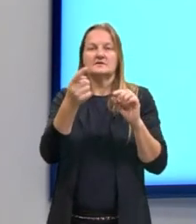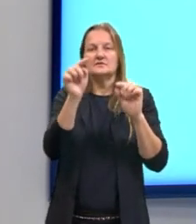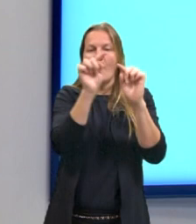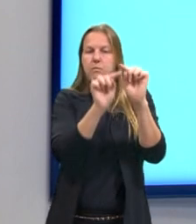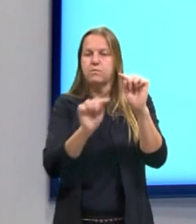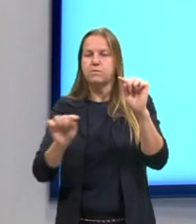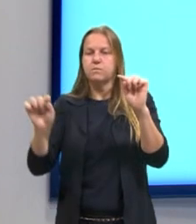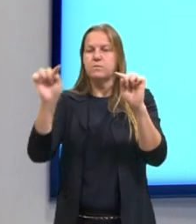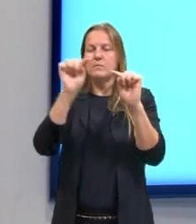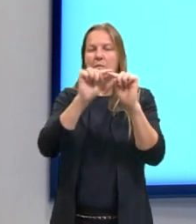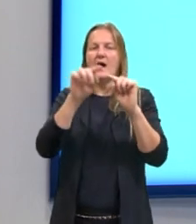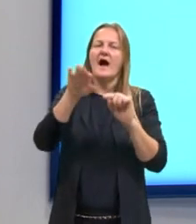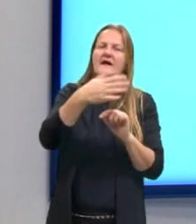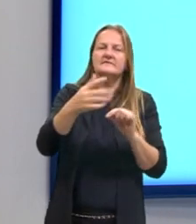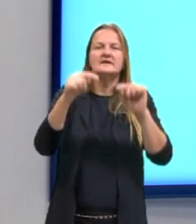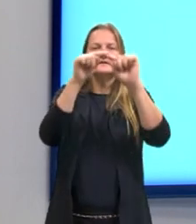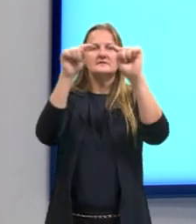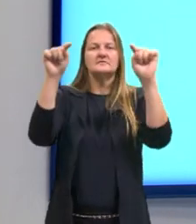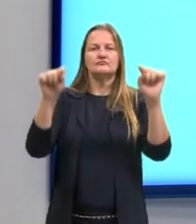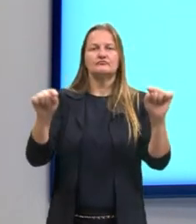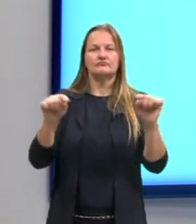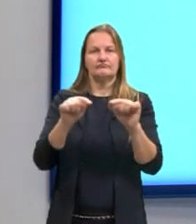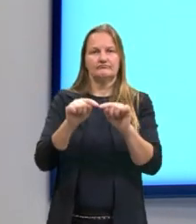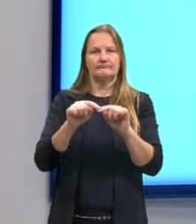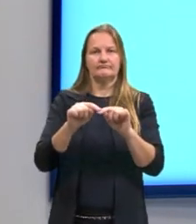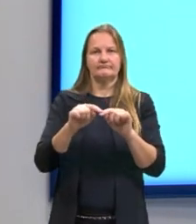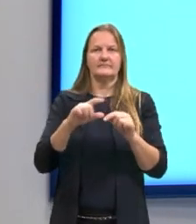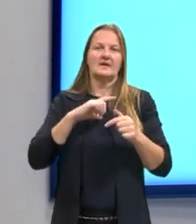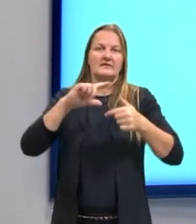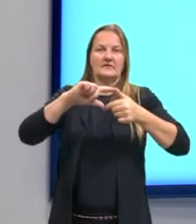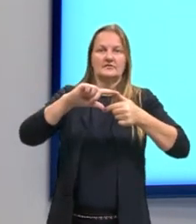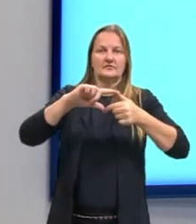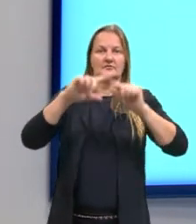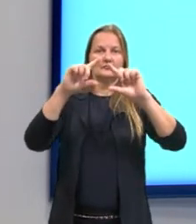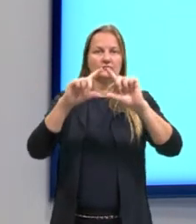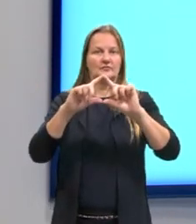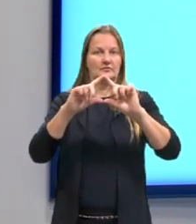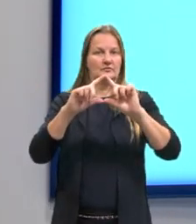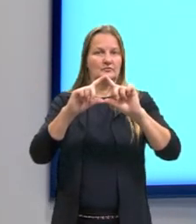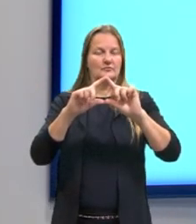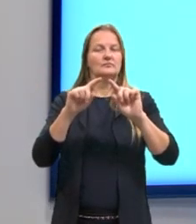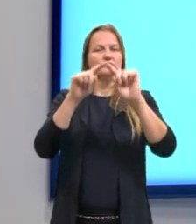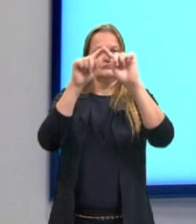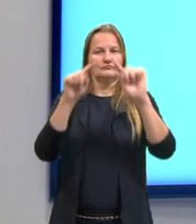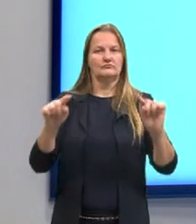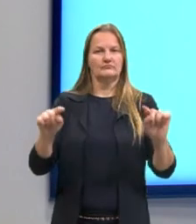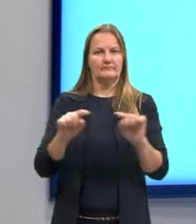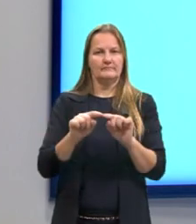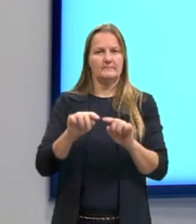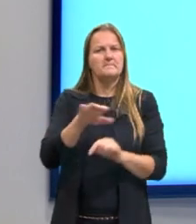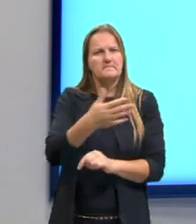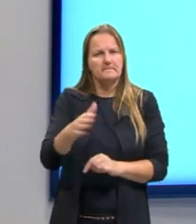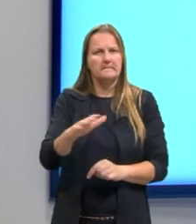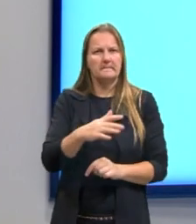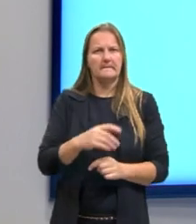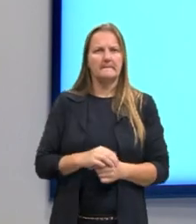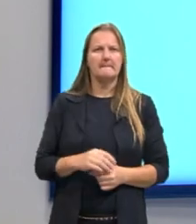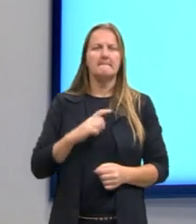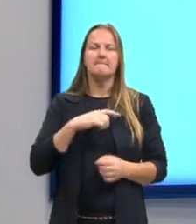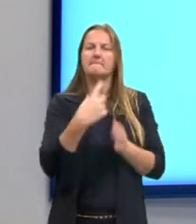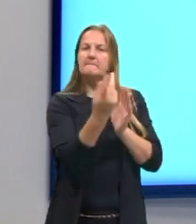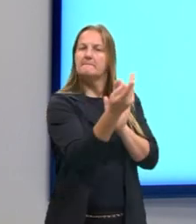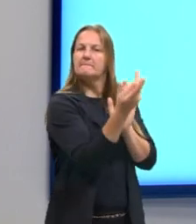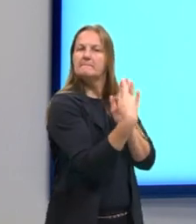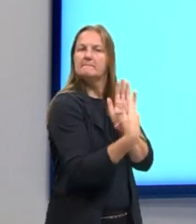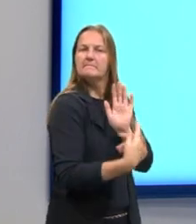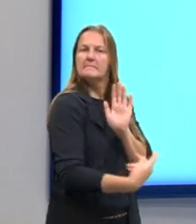encontrar retângulos ou mesmo triângulos para ser representado um diagrama. E aqui nós temos então esse diagrama como sendo o conjunto